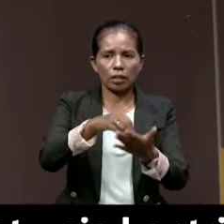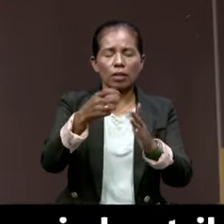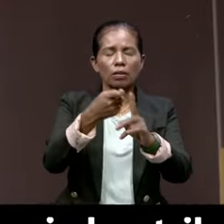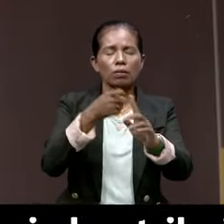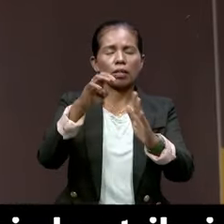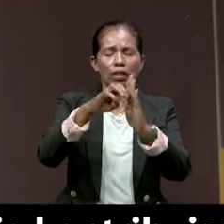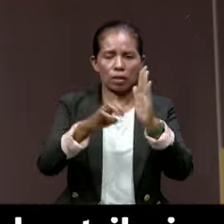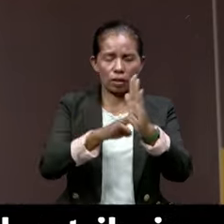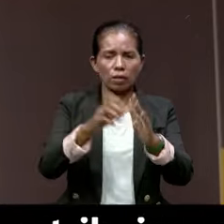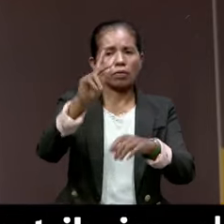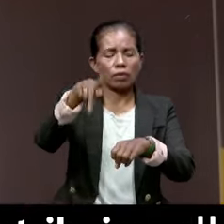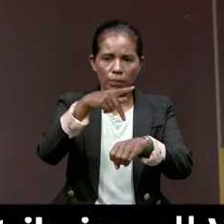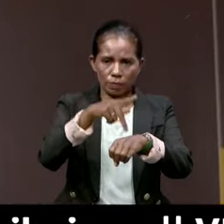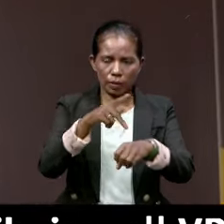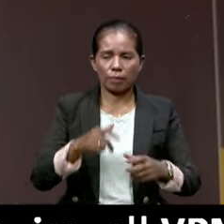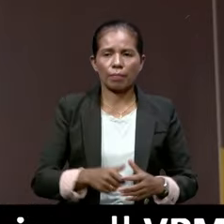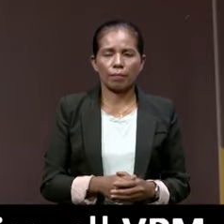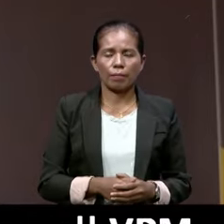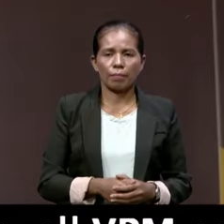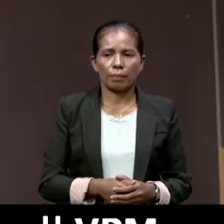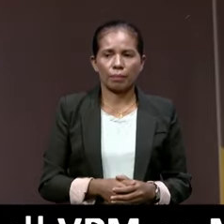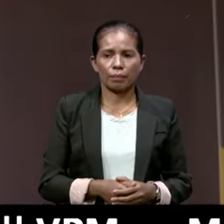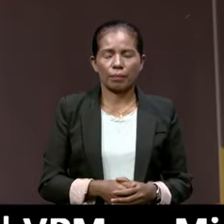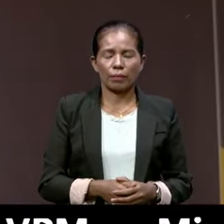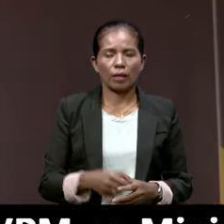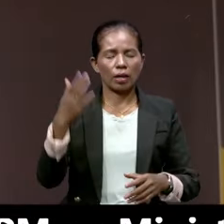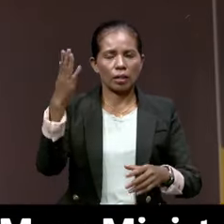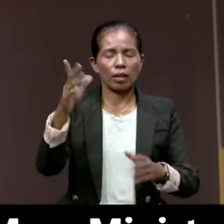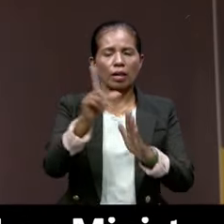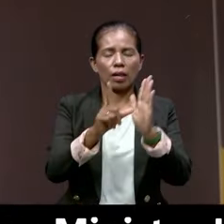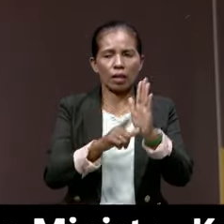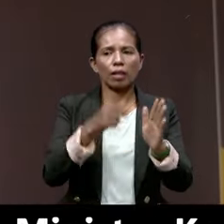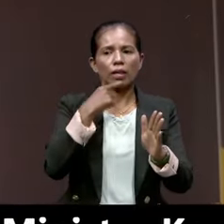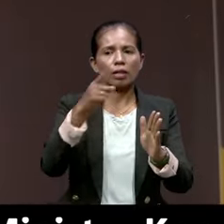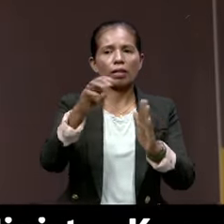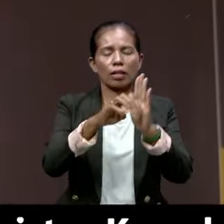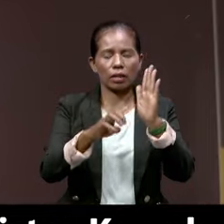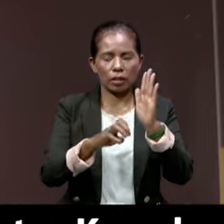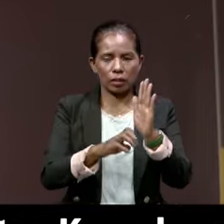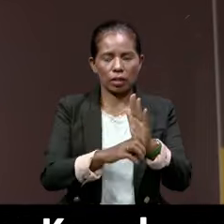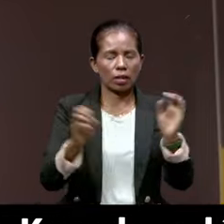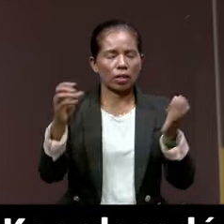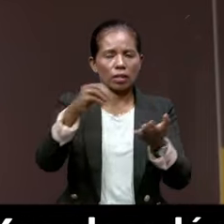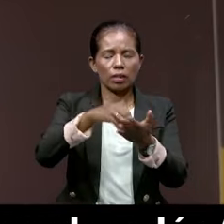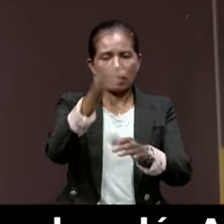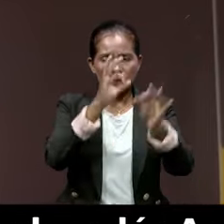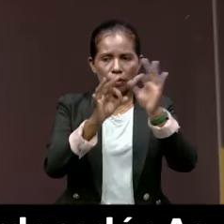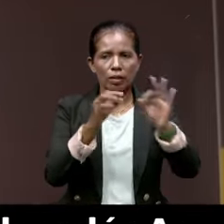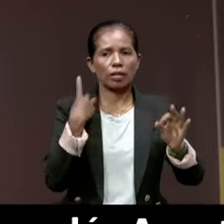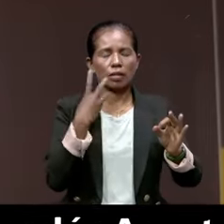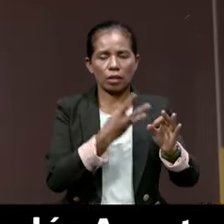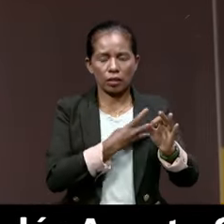origem. E a parte legal, vamos até quando o estado de origem lá garante, Irene, e te extradita,